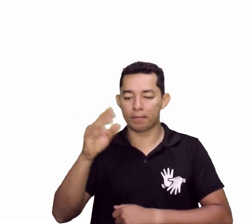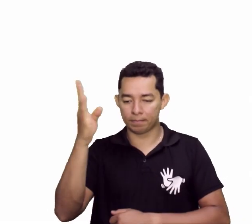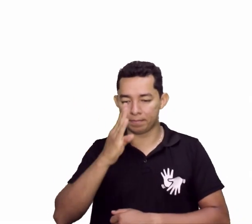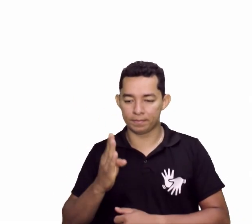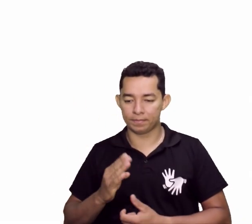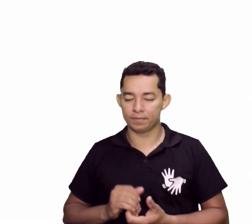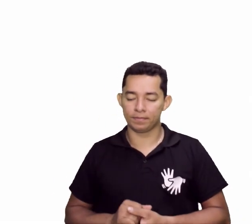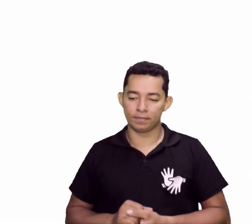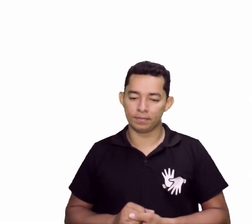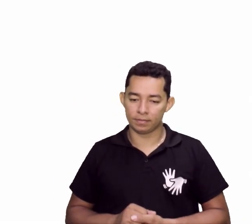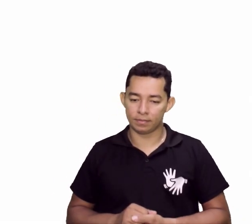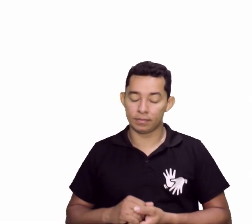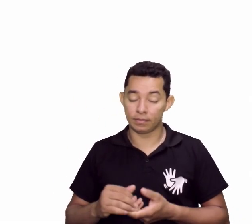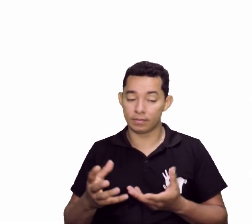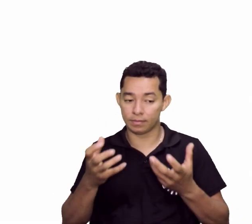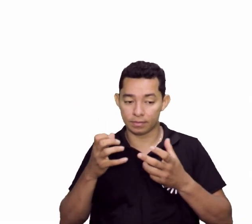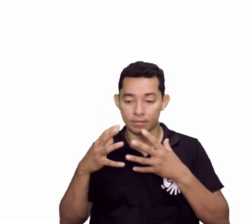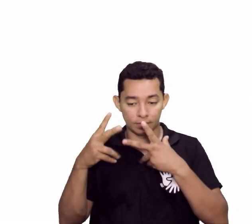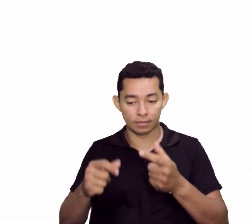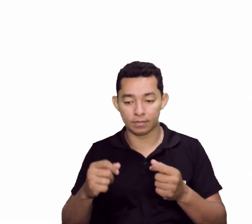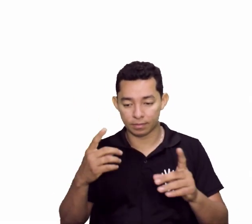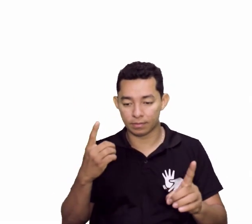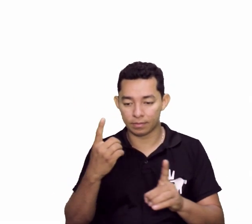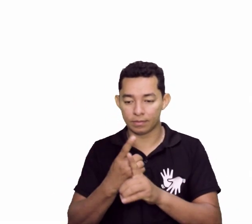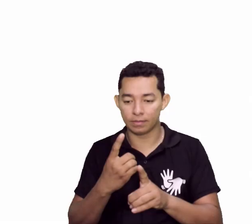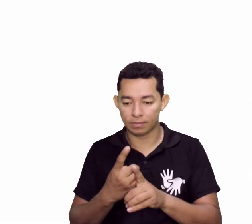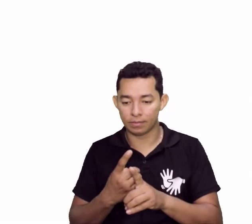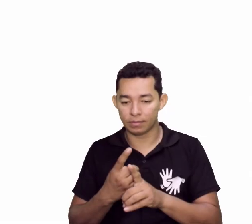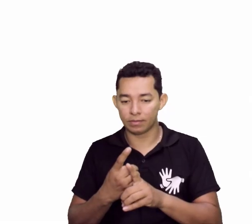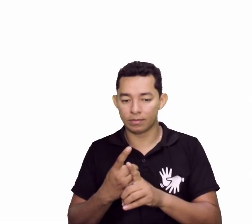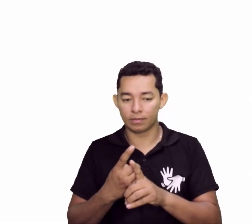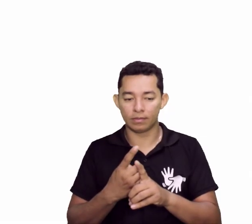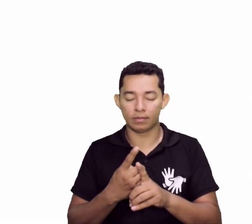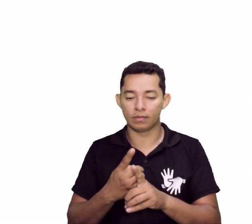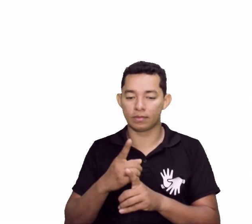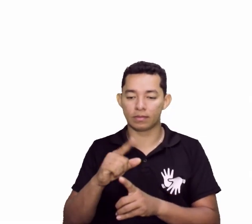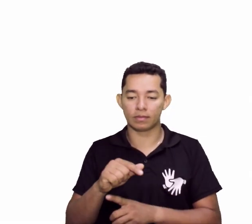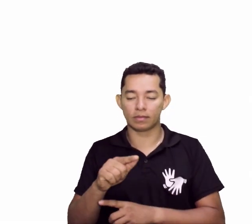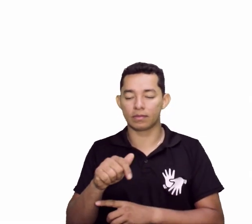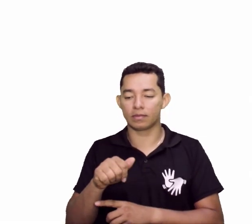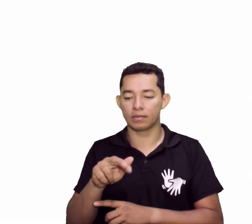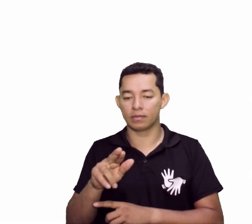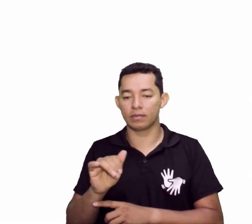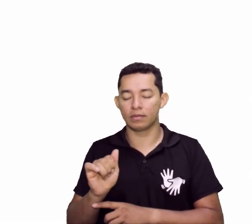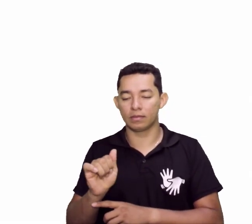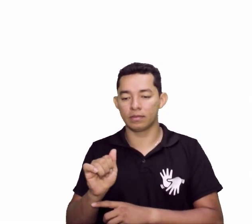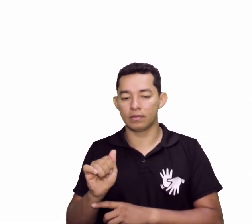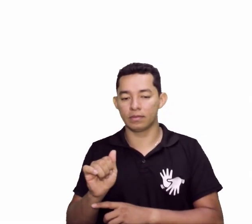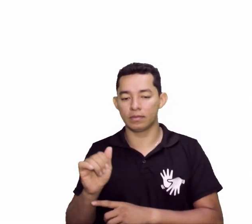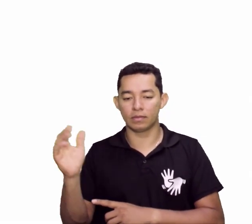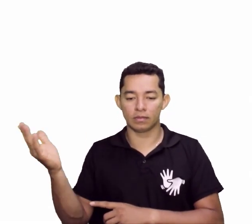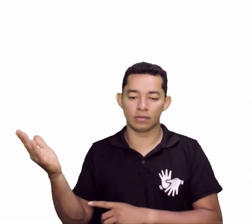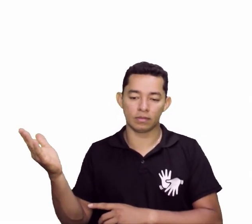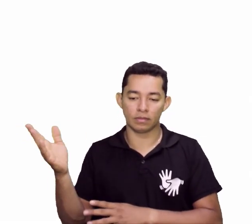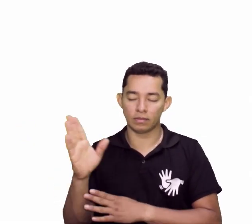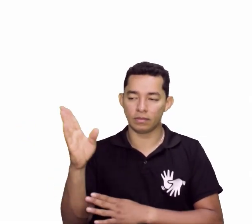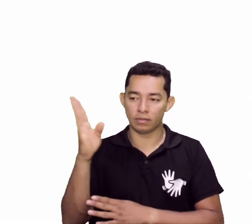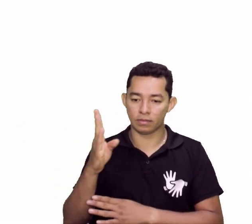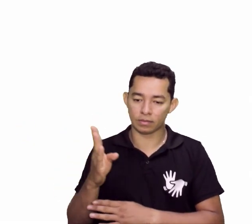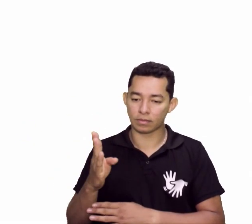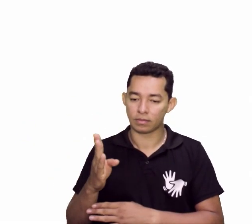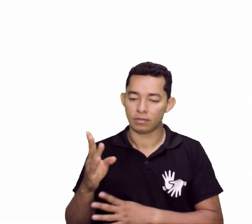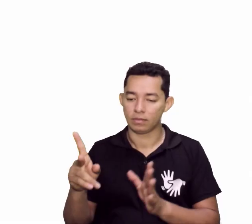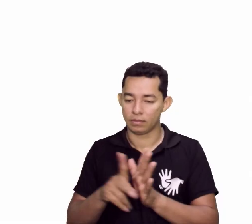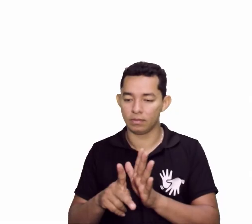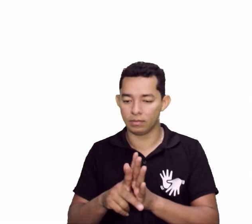queriam que todo mundo achasse, né, que aquilo dali é a brasilidade,